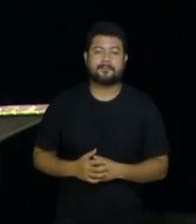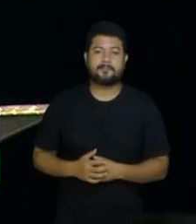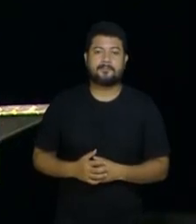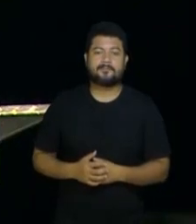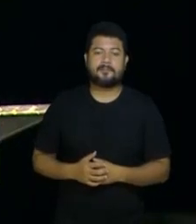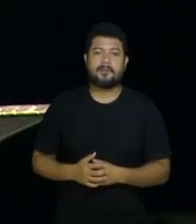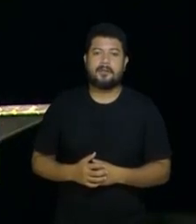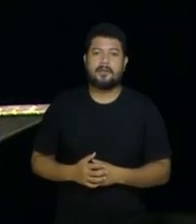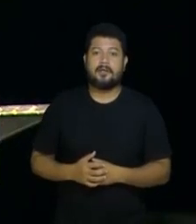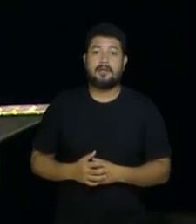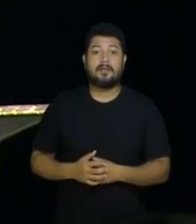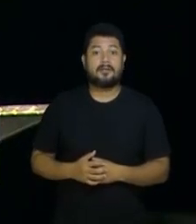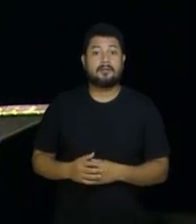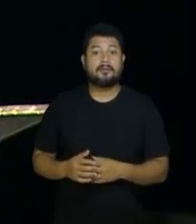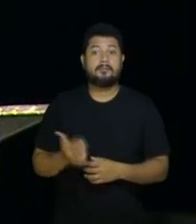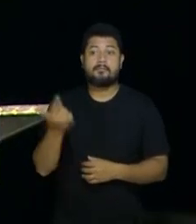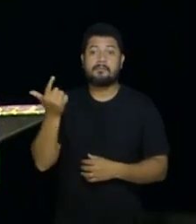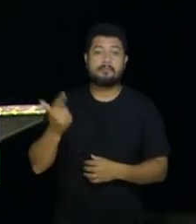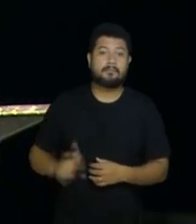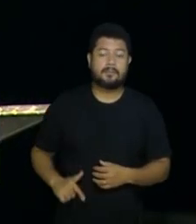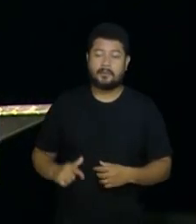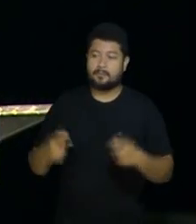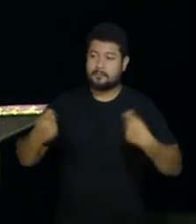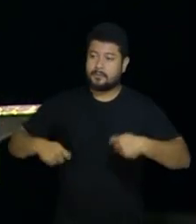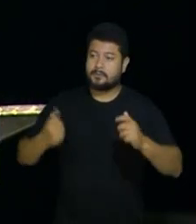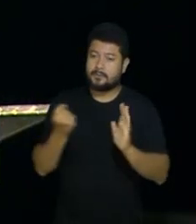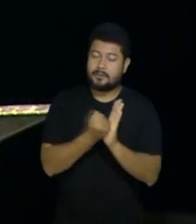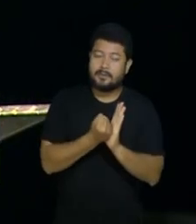poderia também deixar de registrar aqui